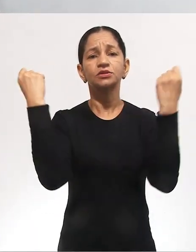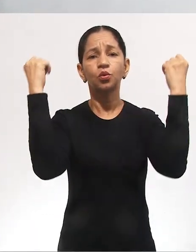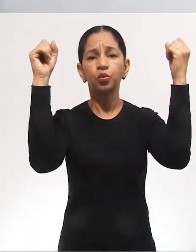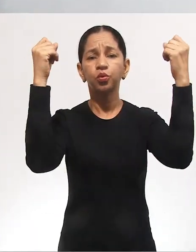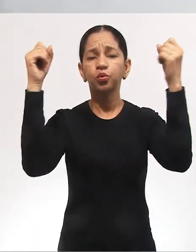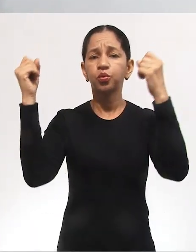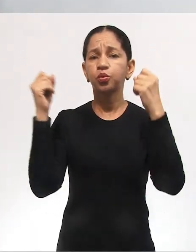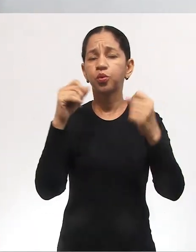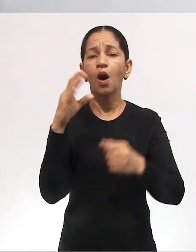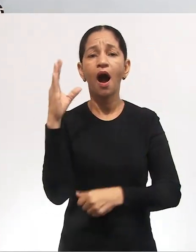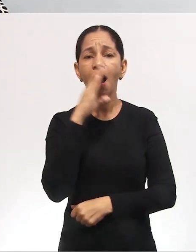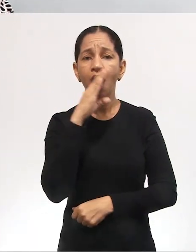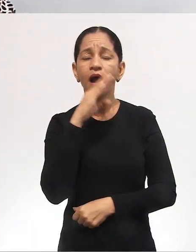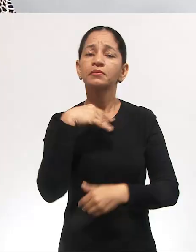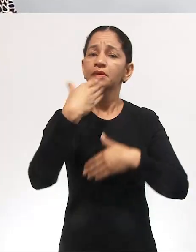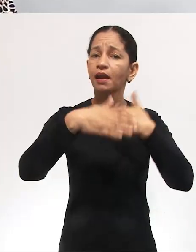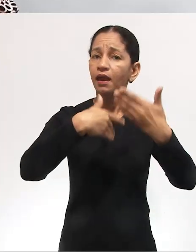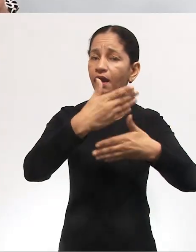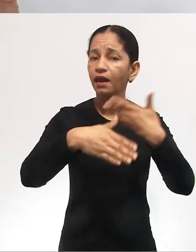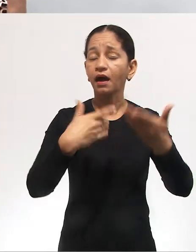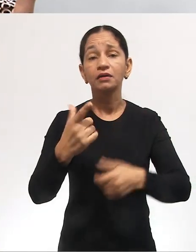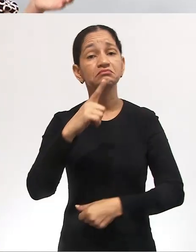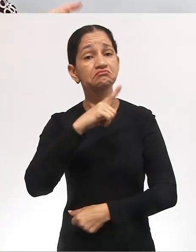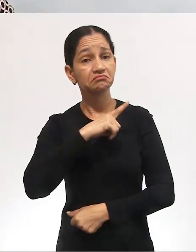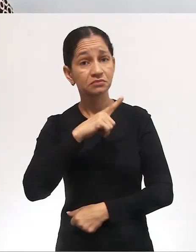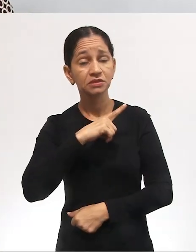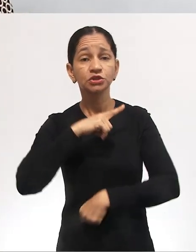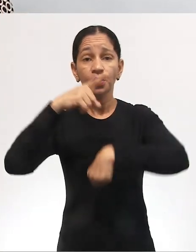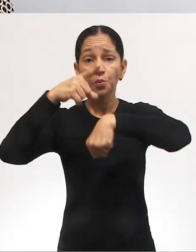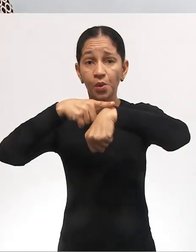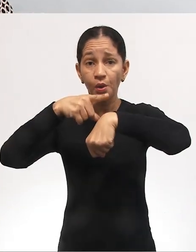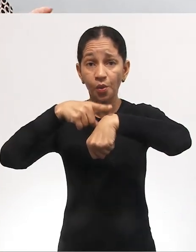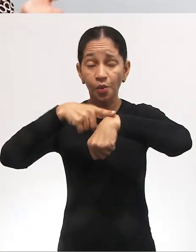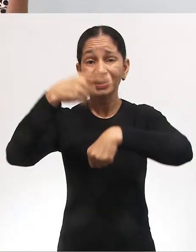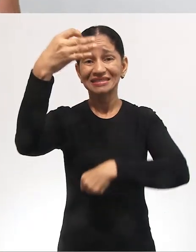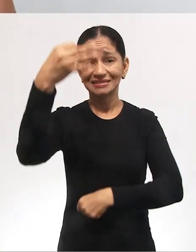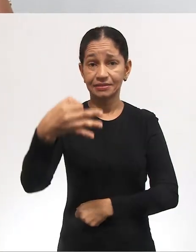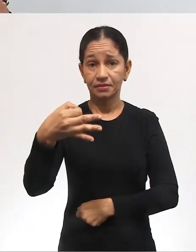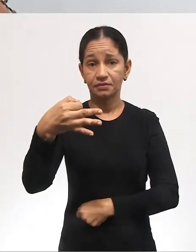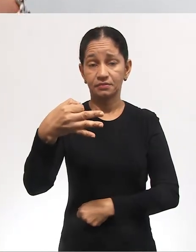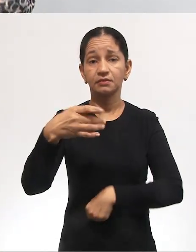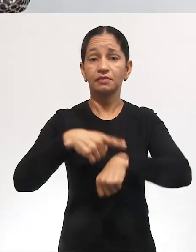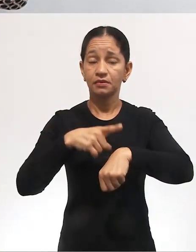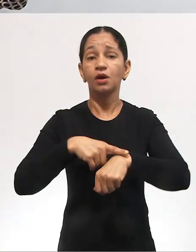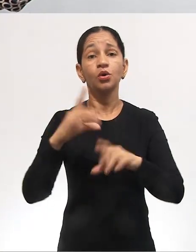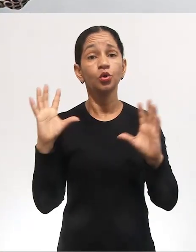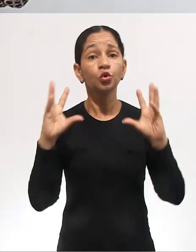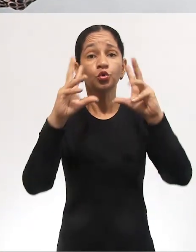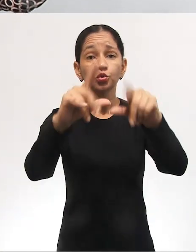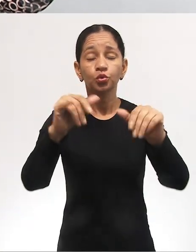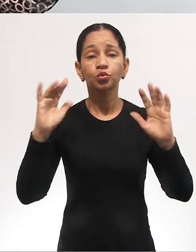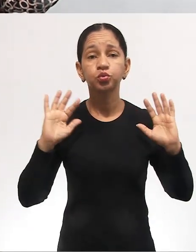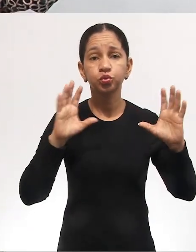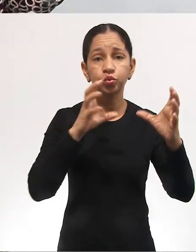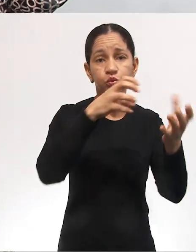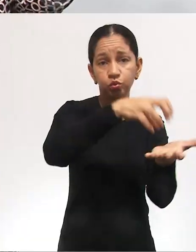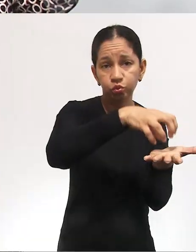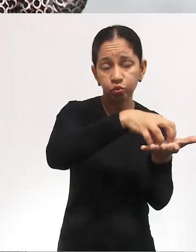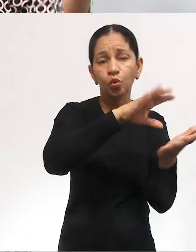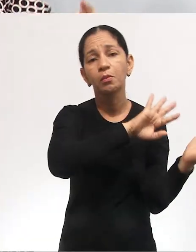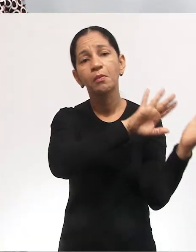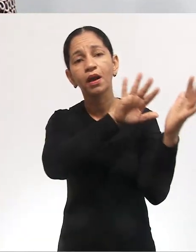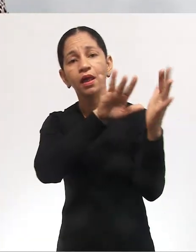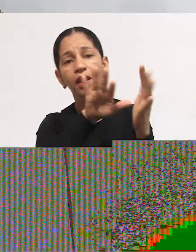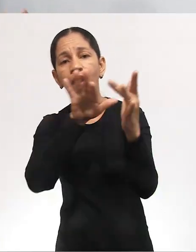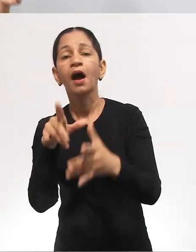os funcionários. Então, nós tínhamos uma determinada hora para todos, né, daquele determinado setor, a gente era